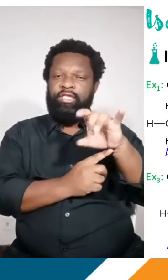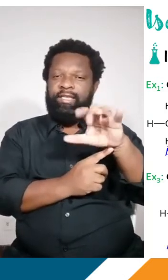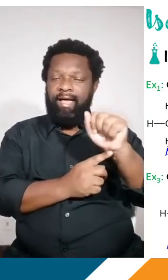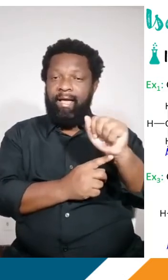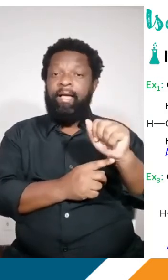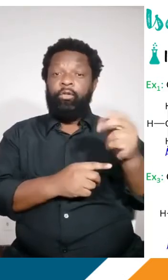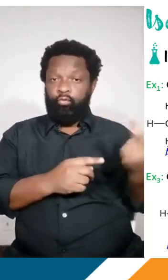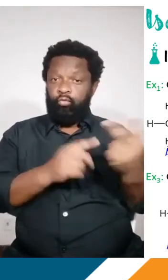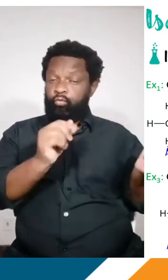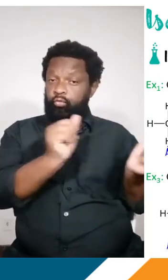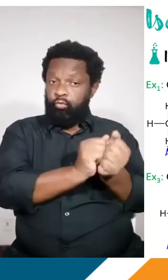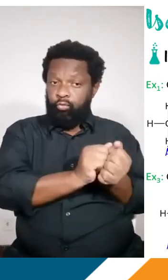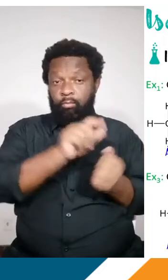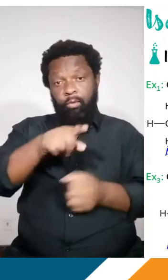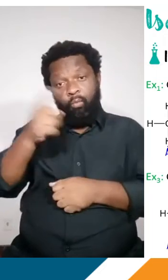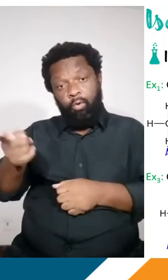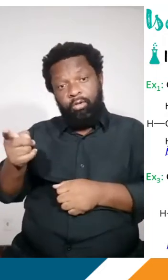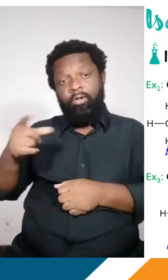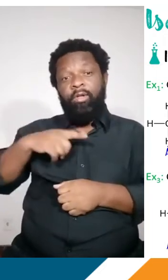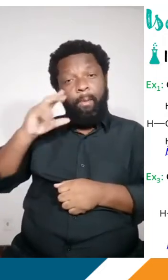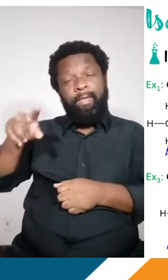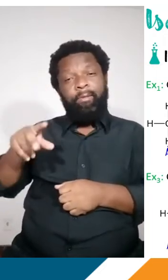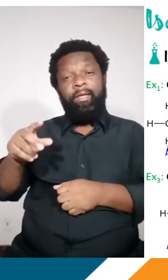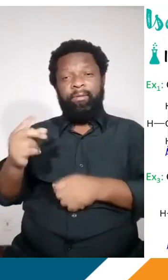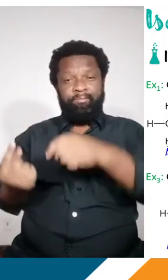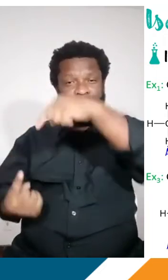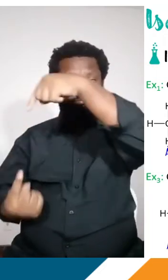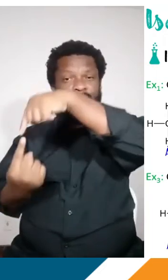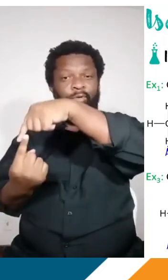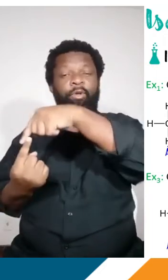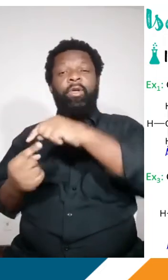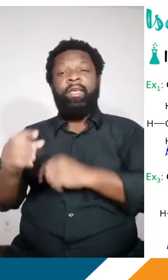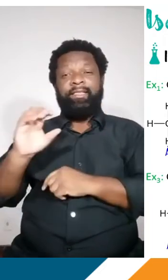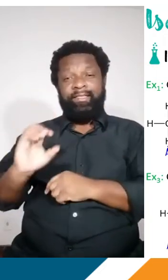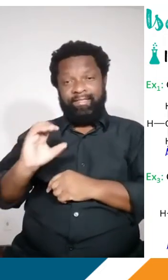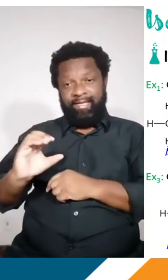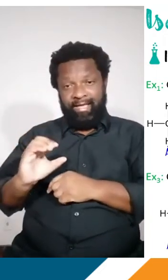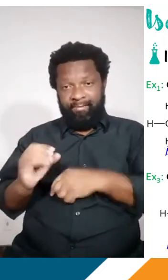função ácido carboxílico, enquanto aqui eu vejo um C-O,